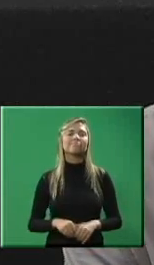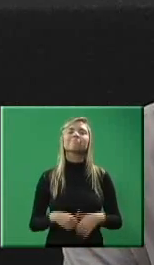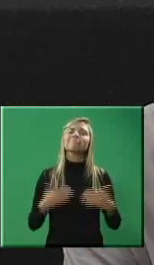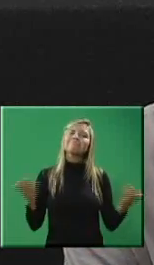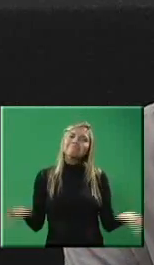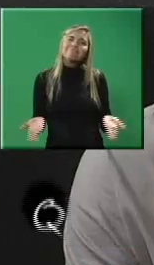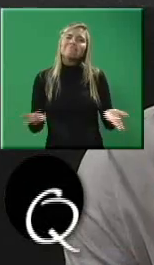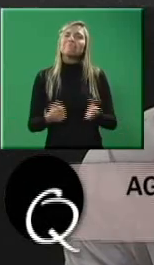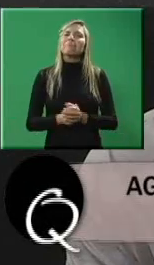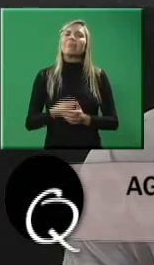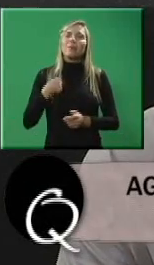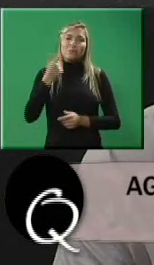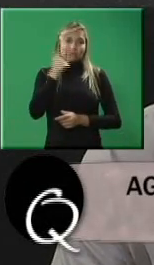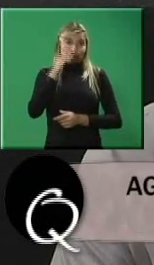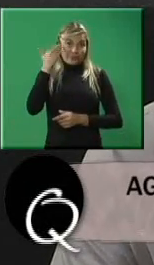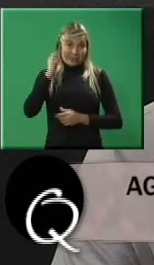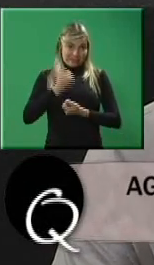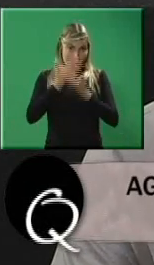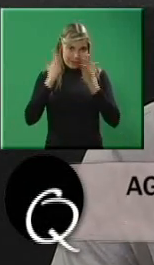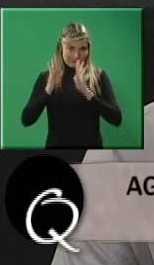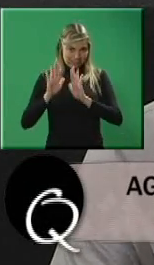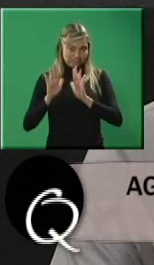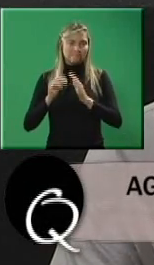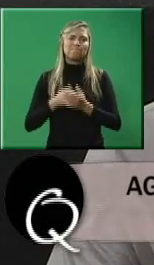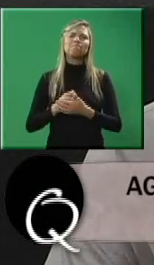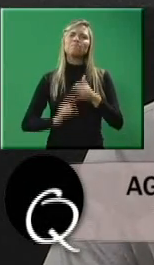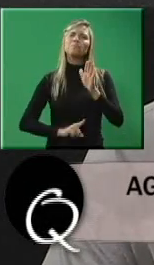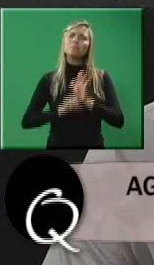Agora, para eu entender como que funciona